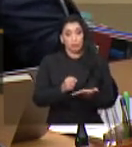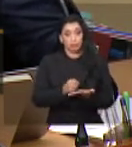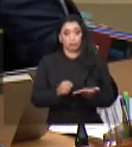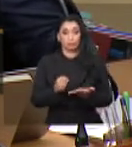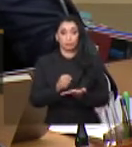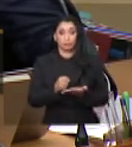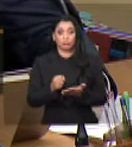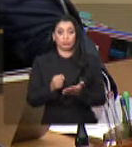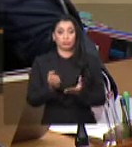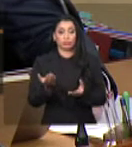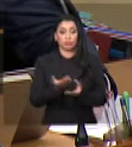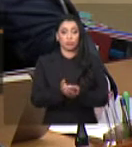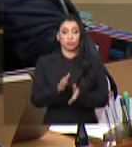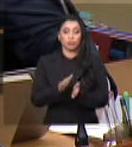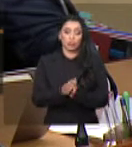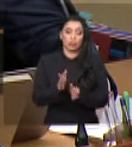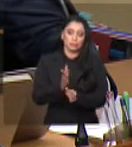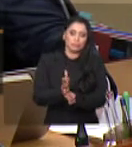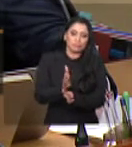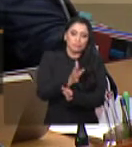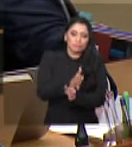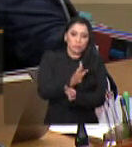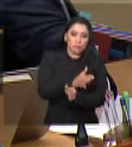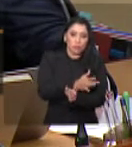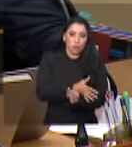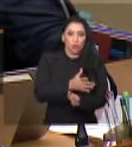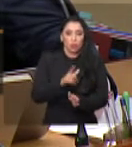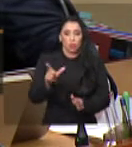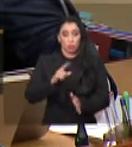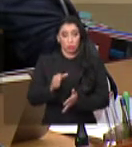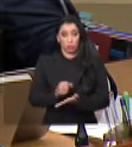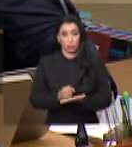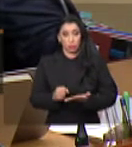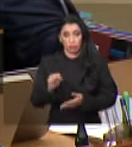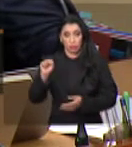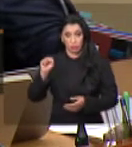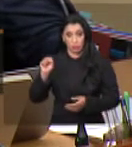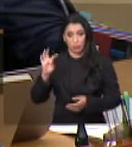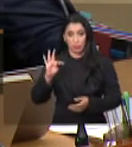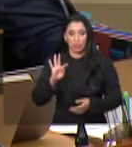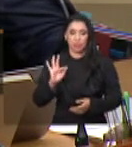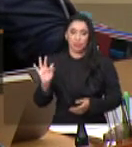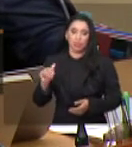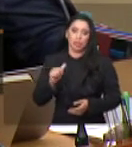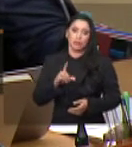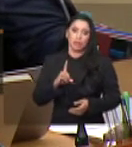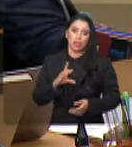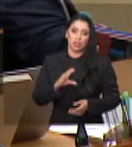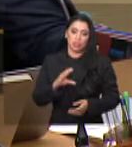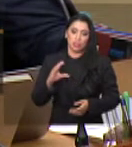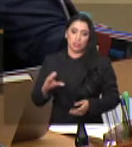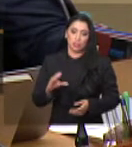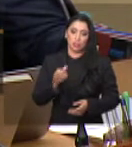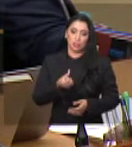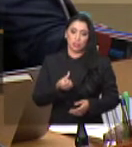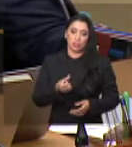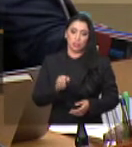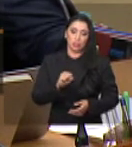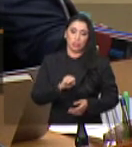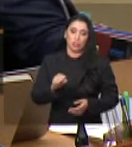precedentes desse Supremo Tribunal Federal eu cito a dc68